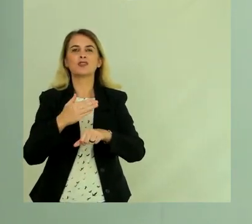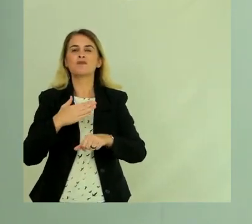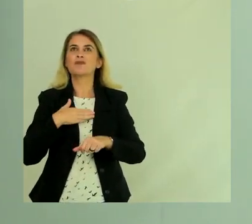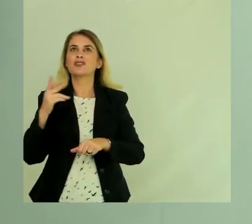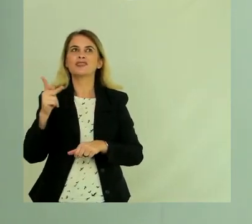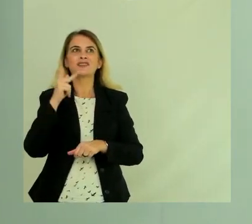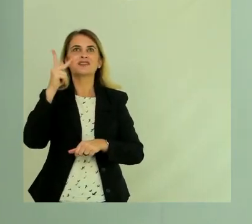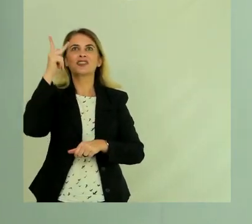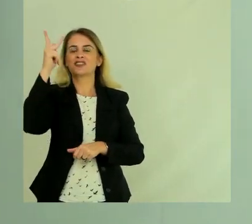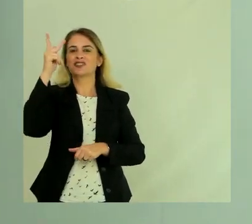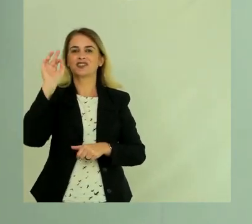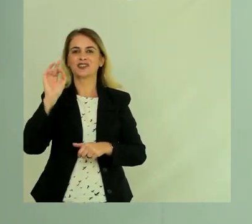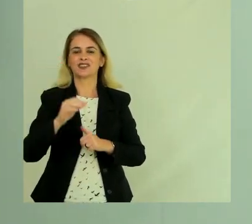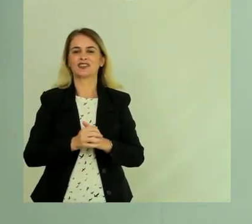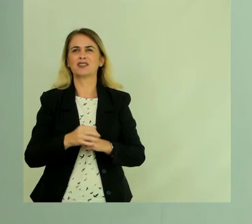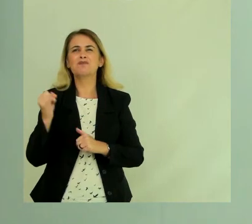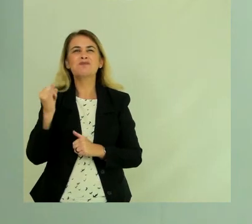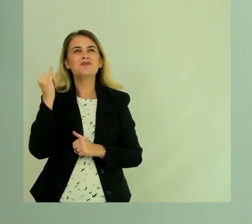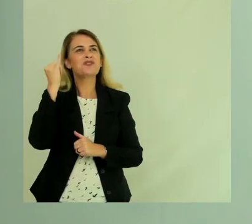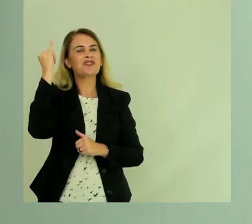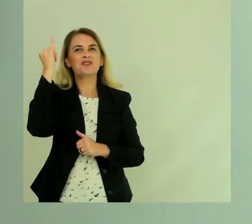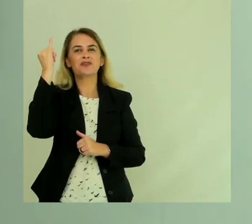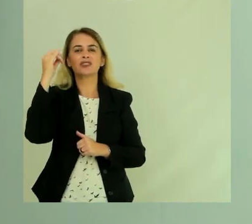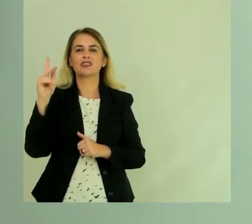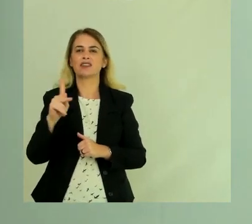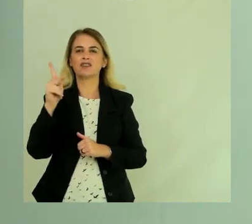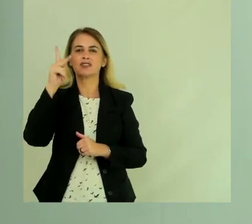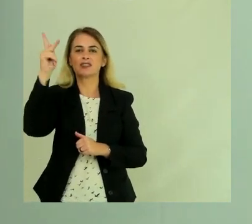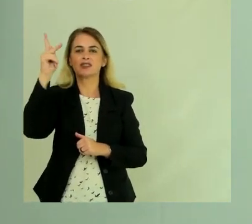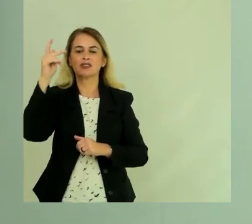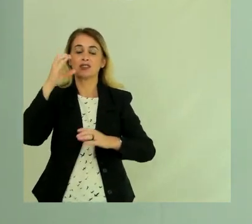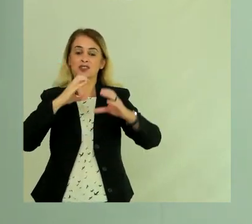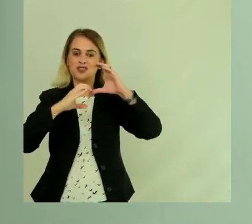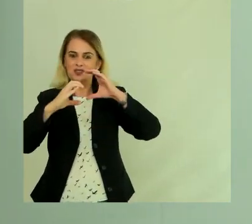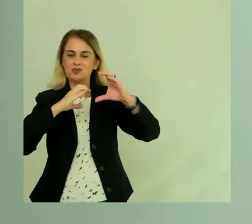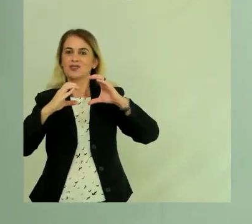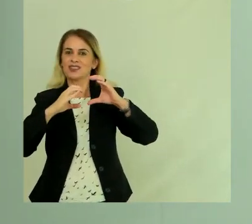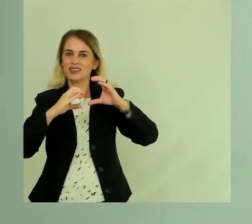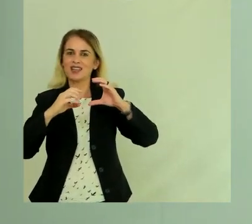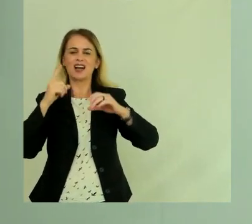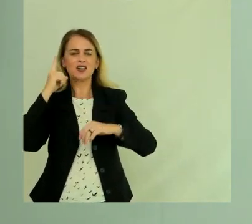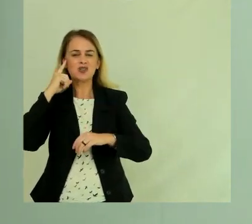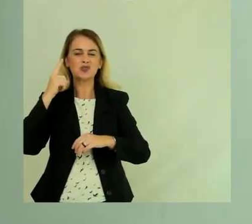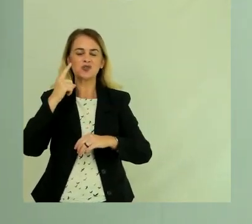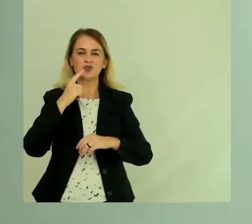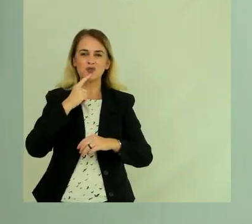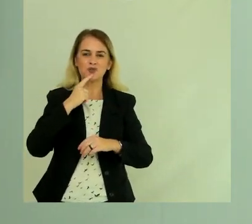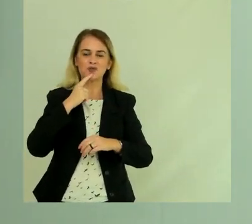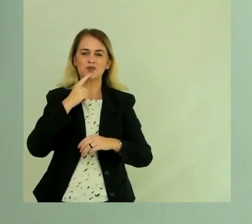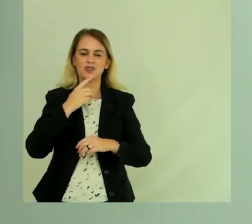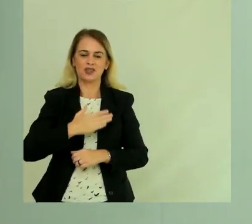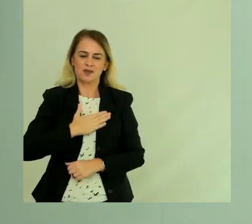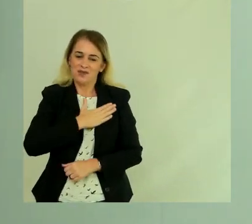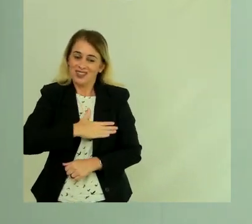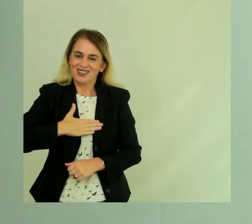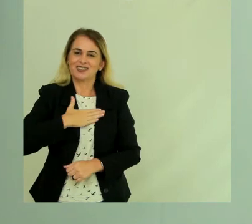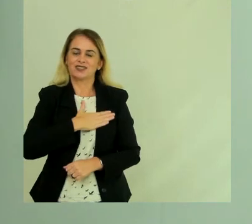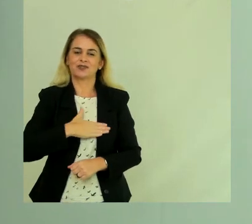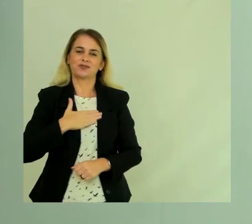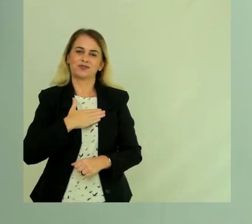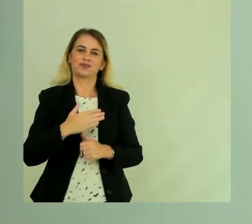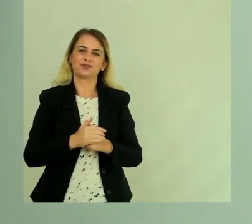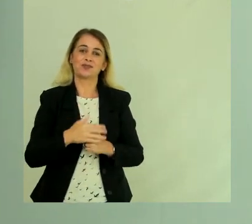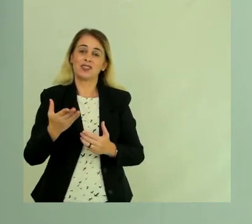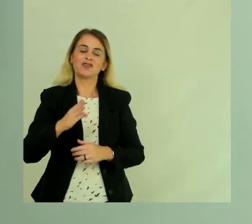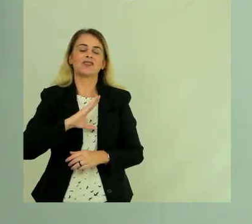gratificante. É muito gratificante você poder se comunicar com o surdo, é prazeroso e a gente faz